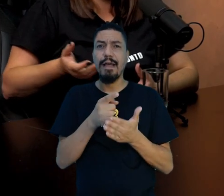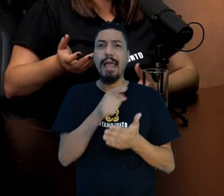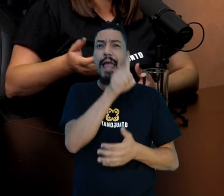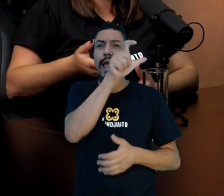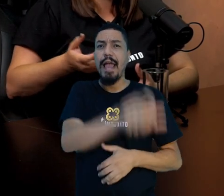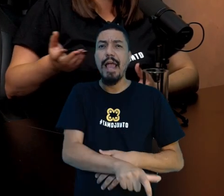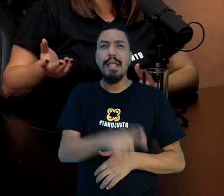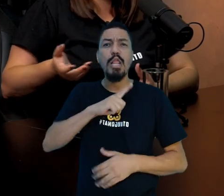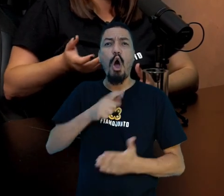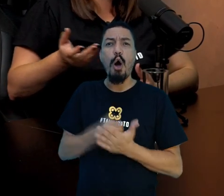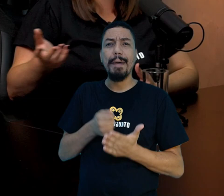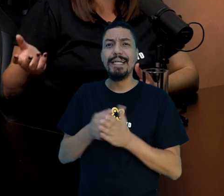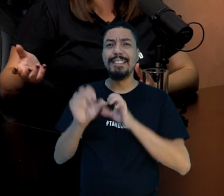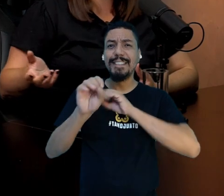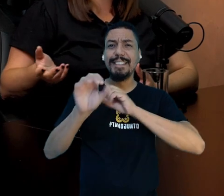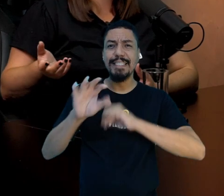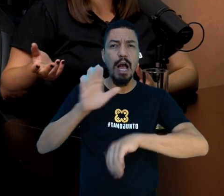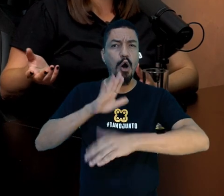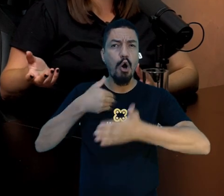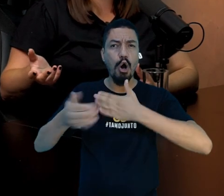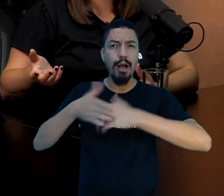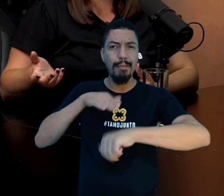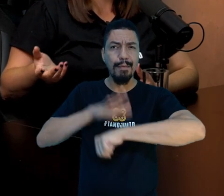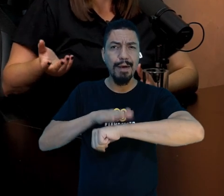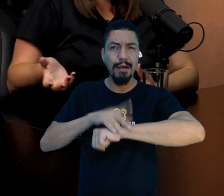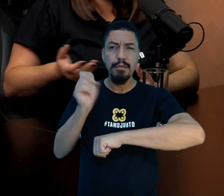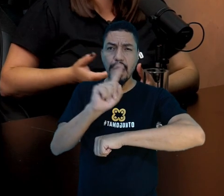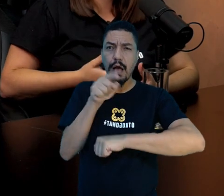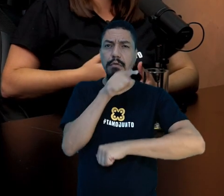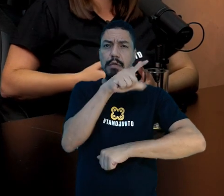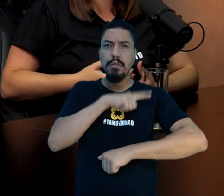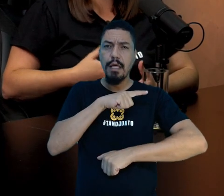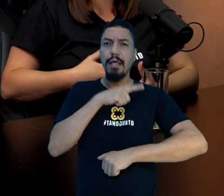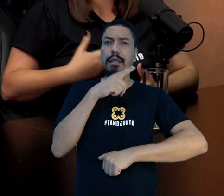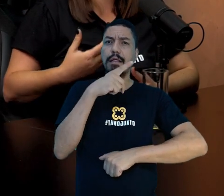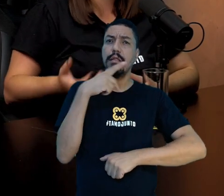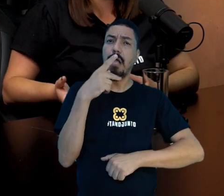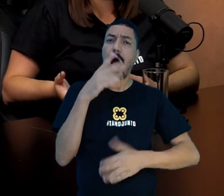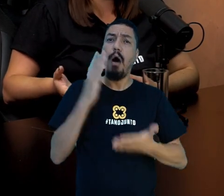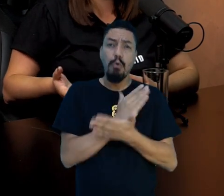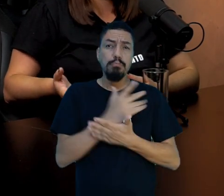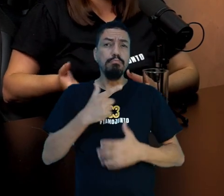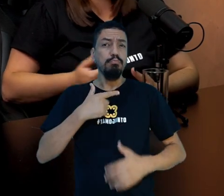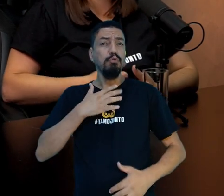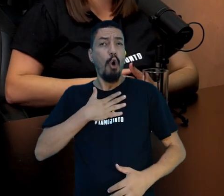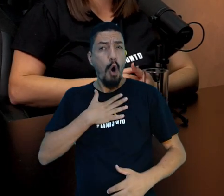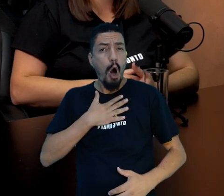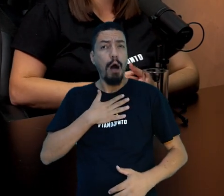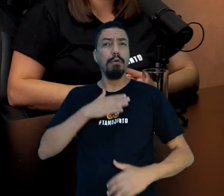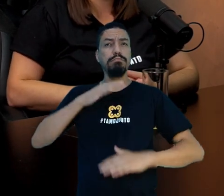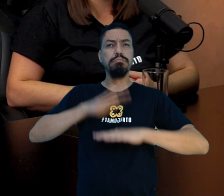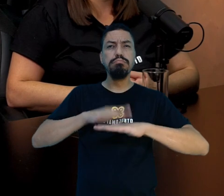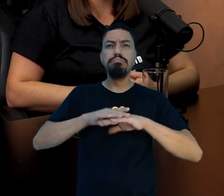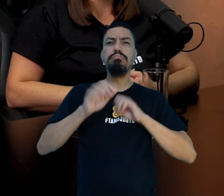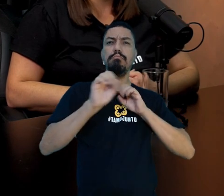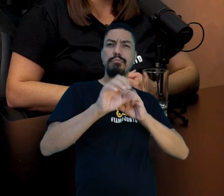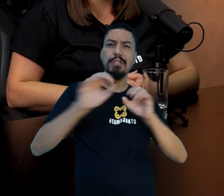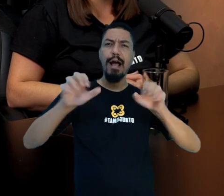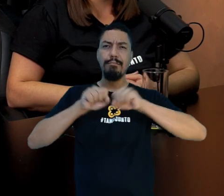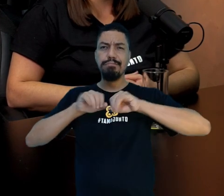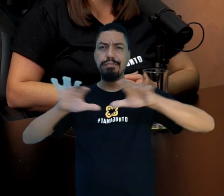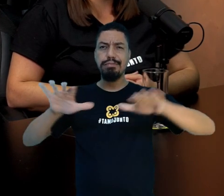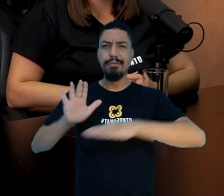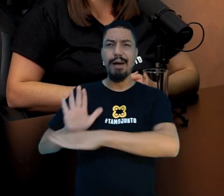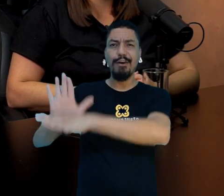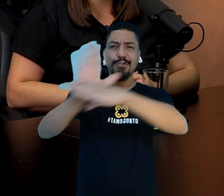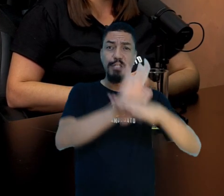para sanar nossas dúvidas e necessidades a qualquer momento. Tem gente que tem como propósito fazer isso, tem gente que não tem. Sim,